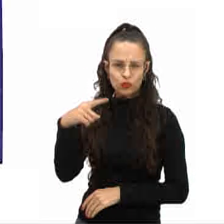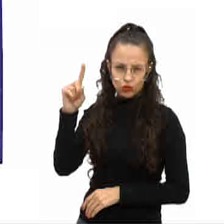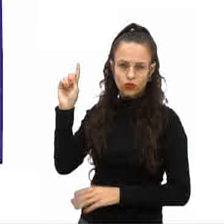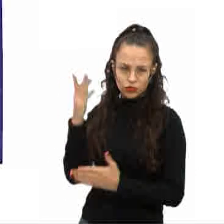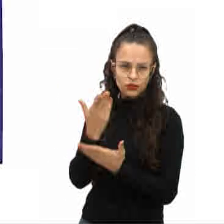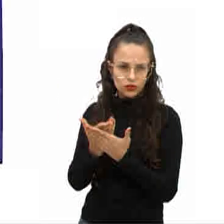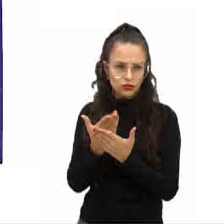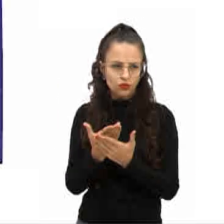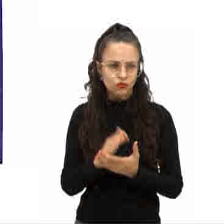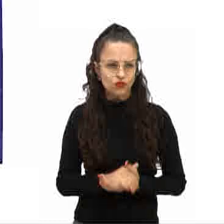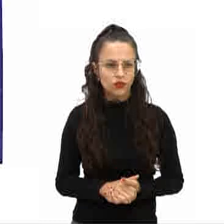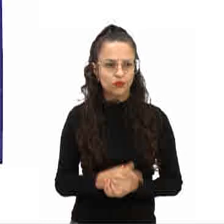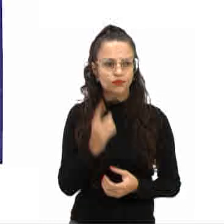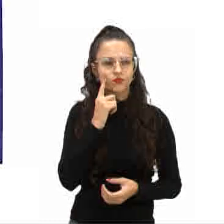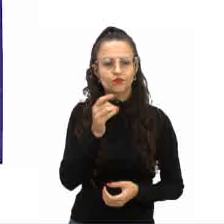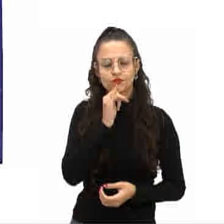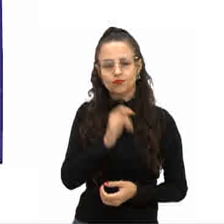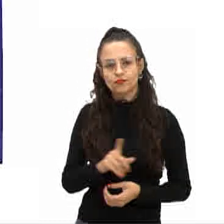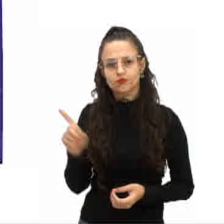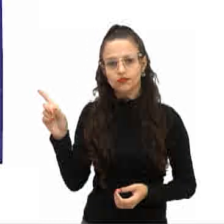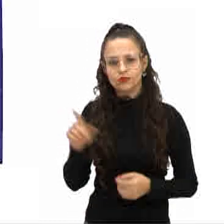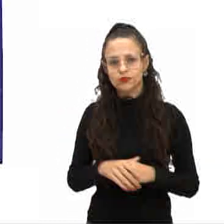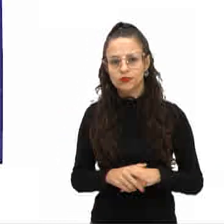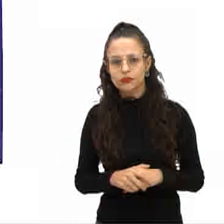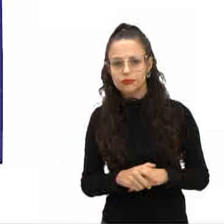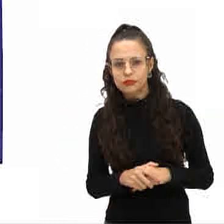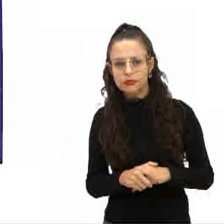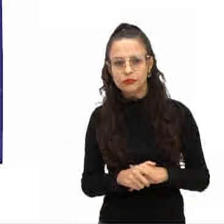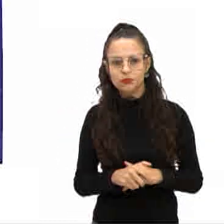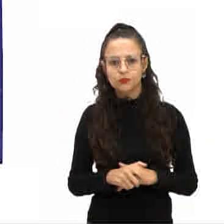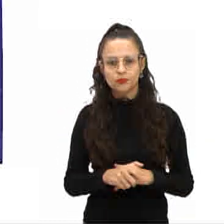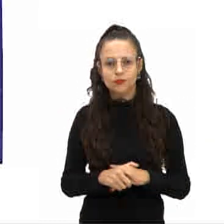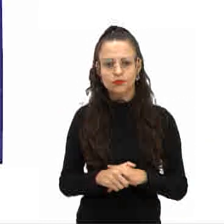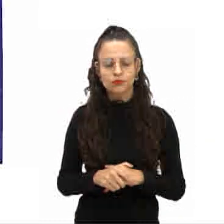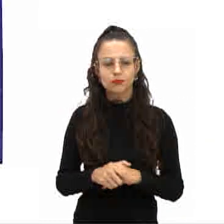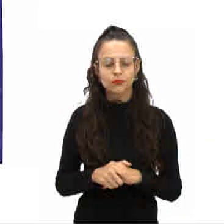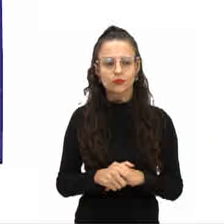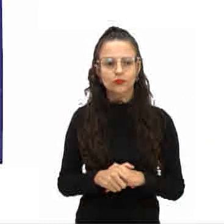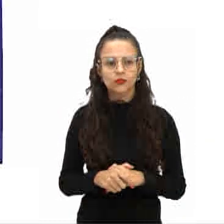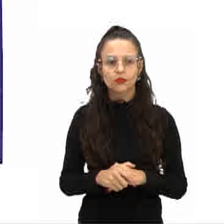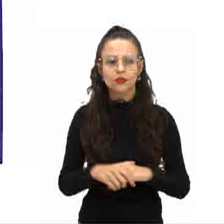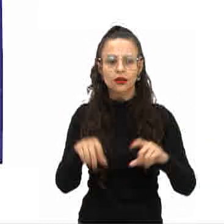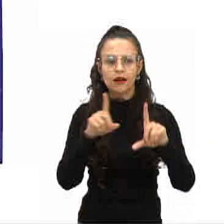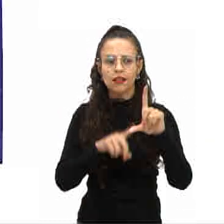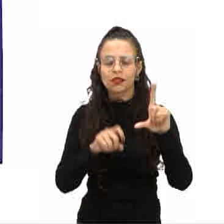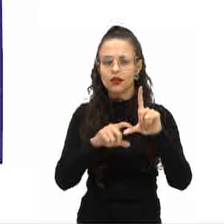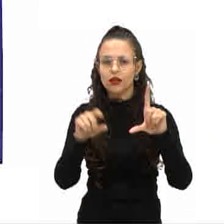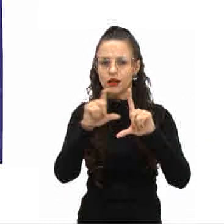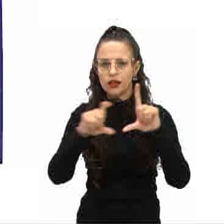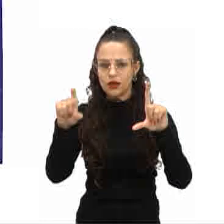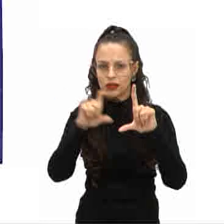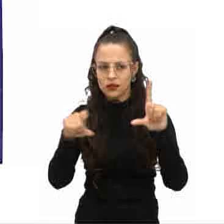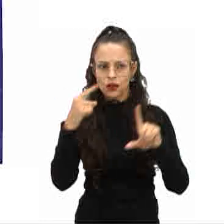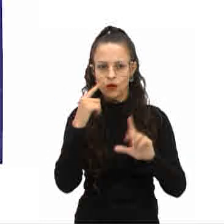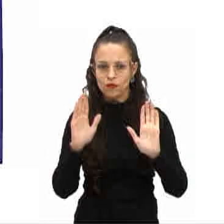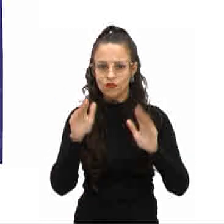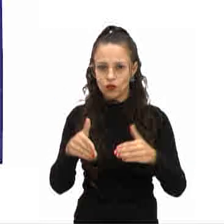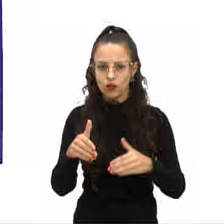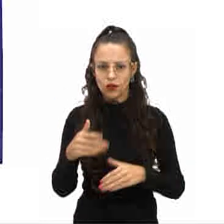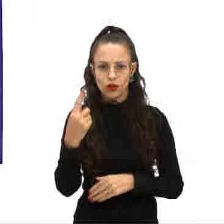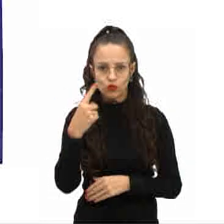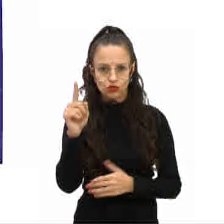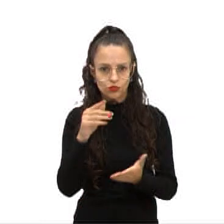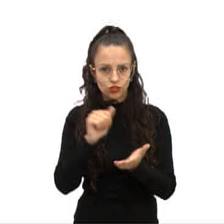artes que nós passamos aí. O exemplo, né, iluminadora de Paulo, de 1185, as letras desenhadinhas, é isso que a gente vai focar na nossa